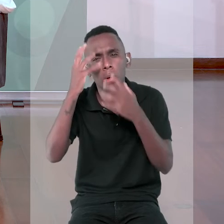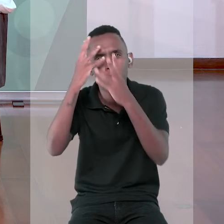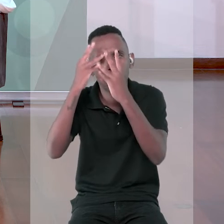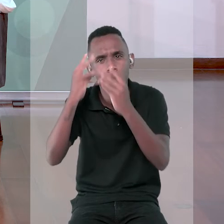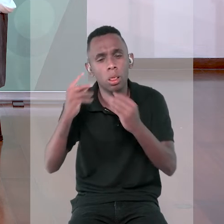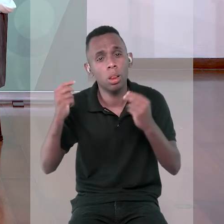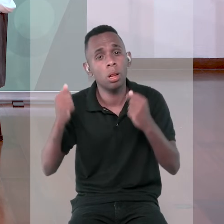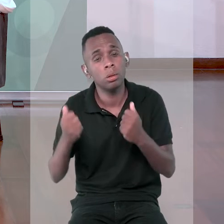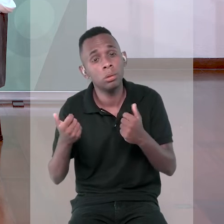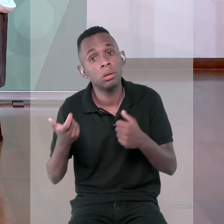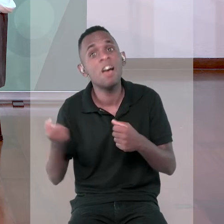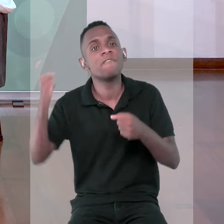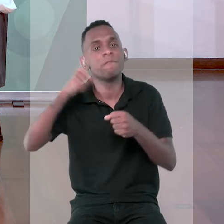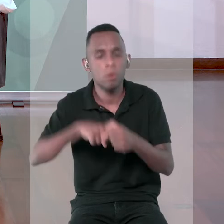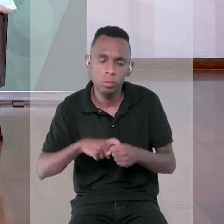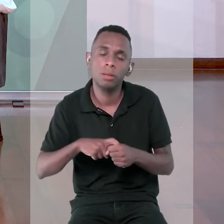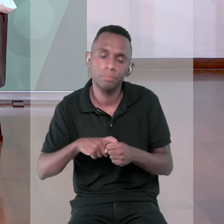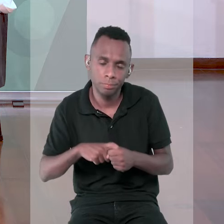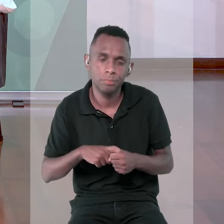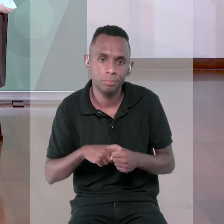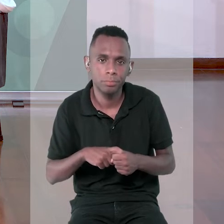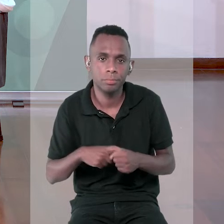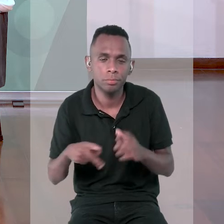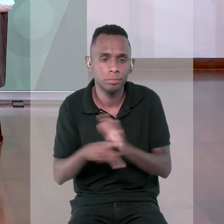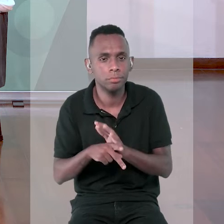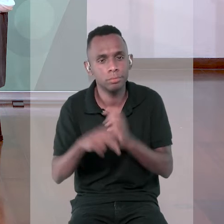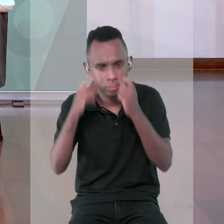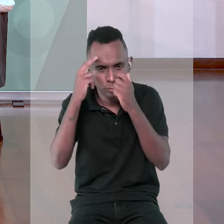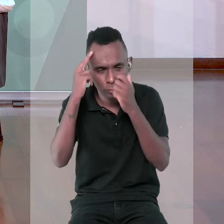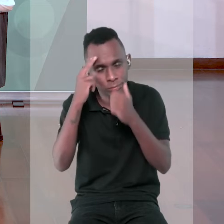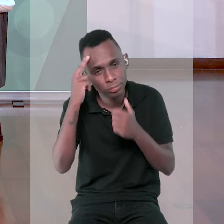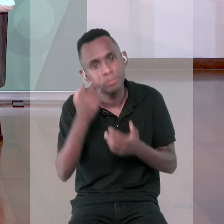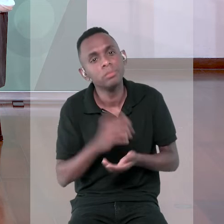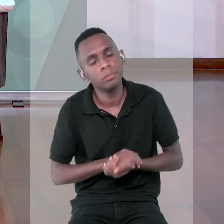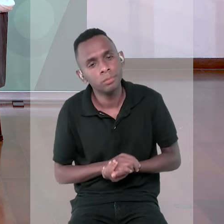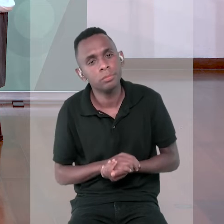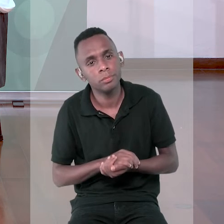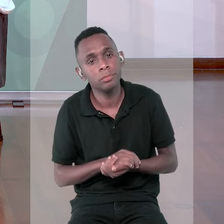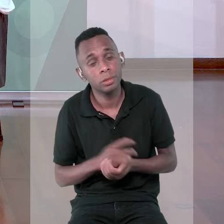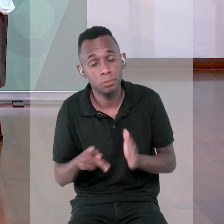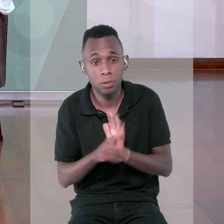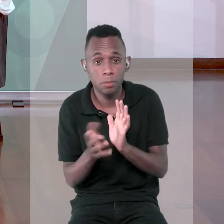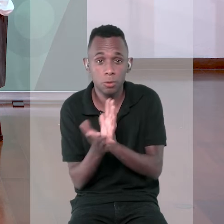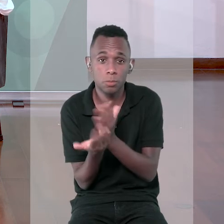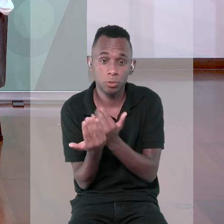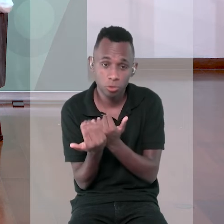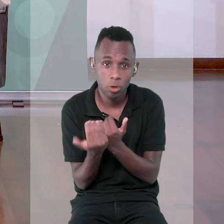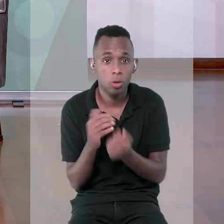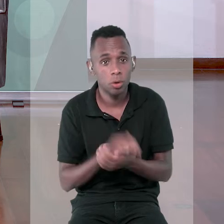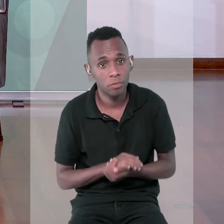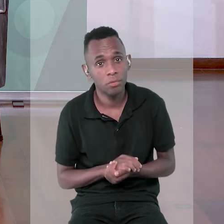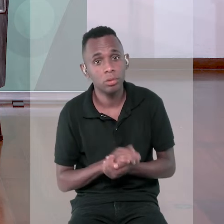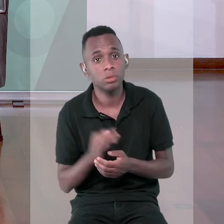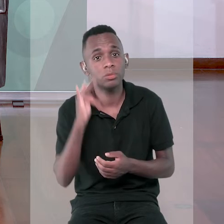morreram, né? Voltar um pouco dessa coisa da utopia, para os jovens, né, Leila? A gente pintou